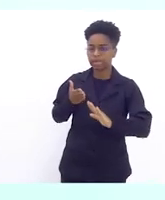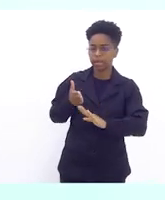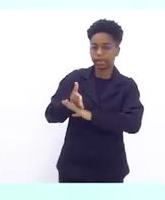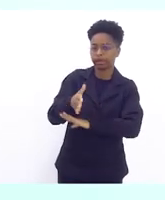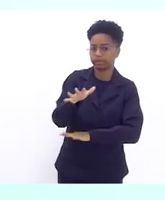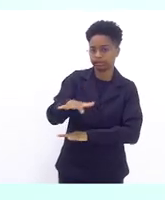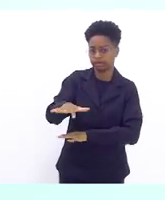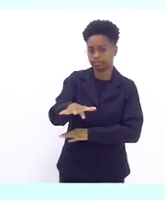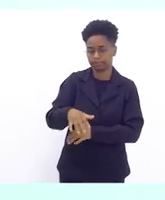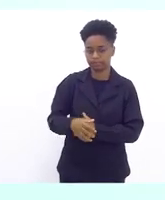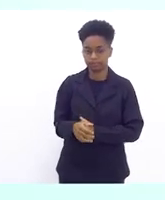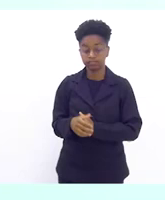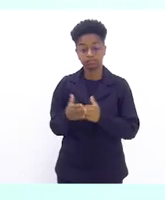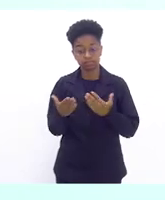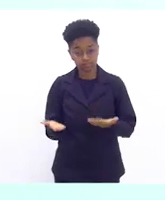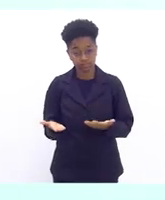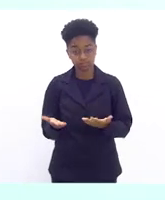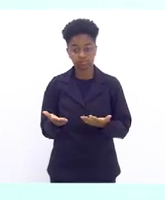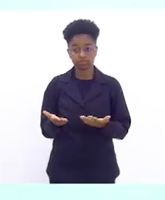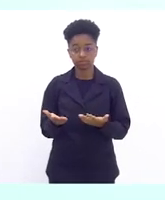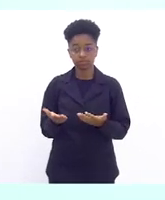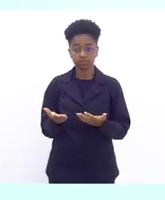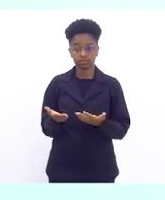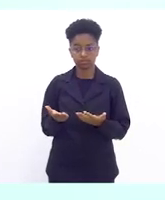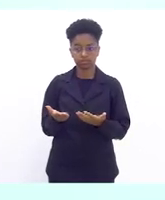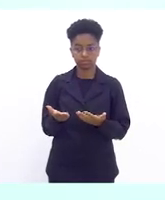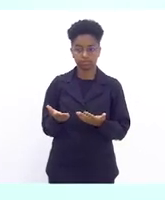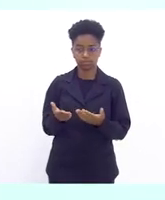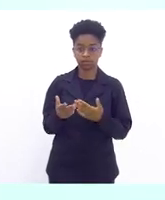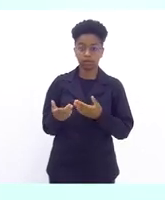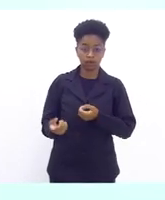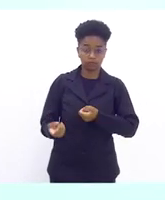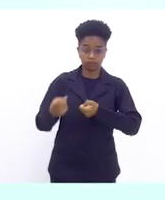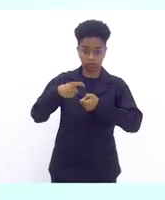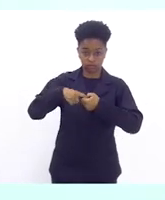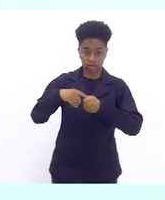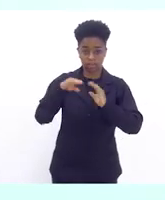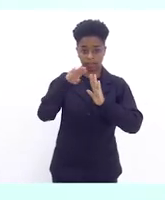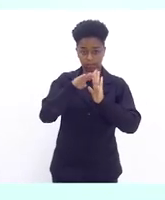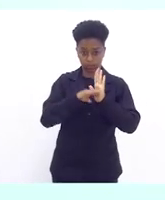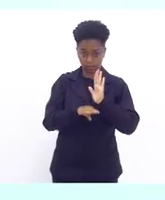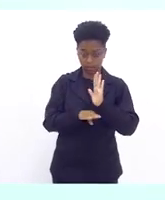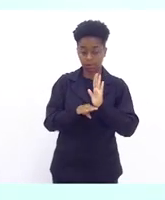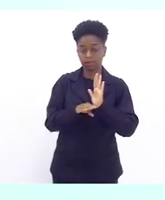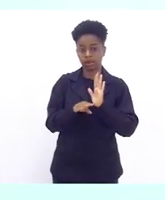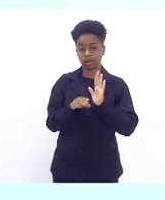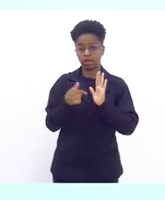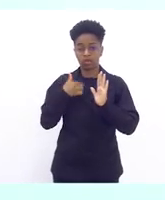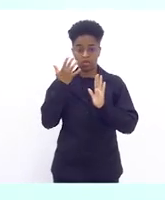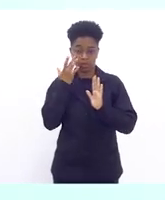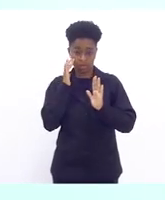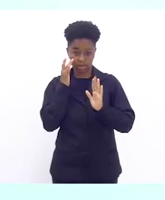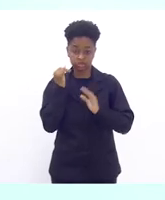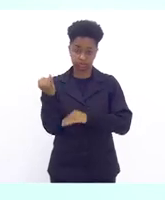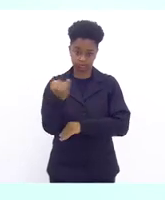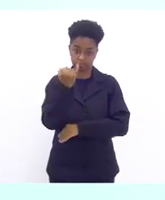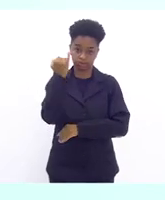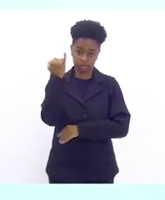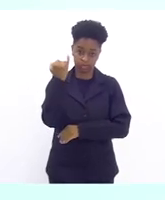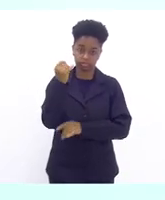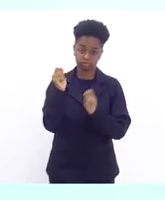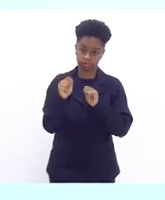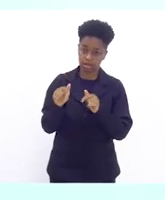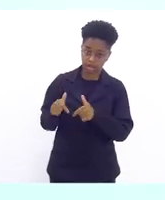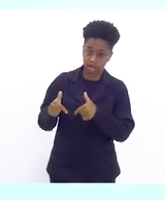no parque né então retornar com esse programa ambiente animal acho que seria importante para